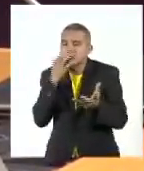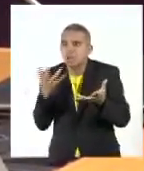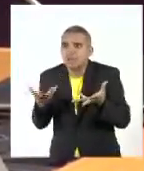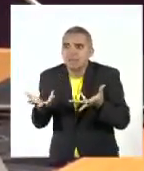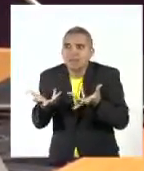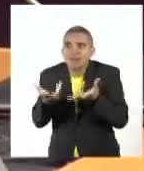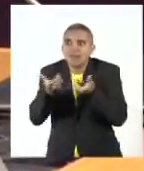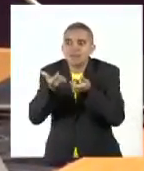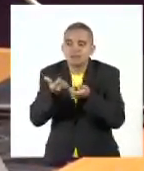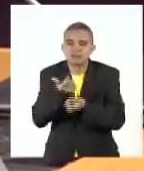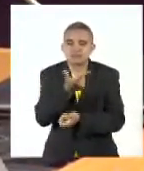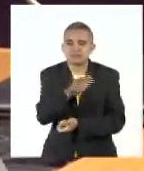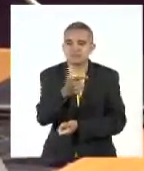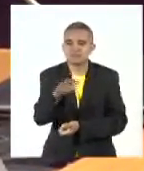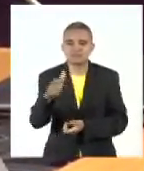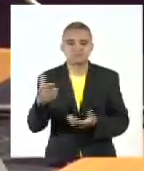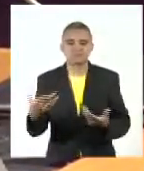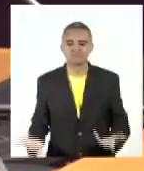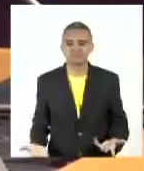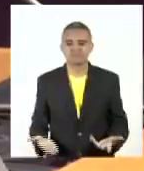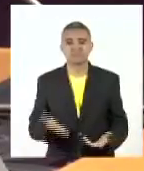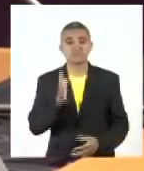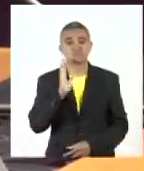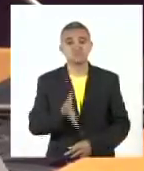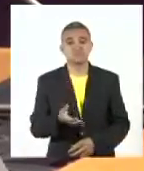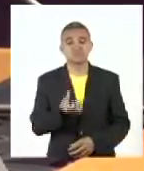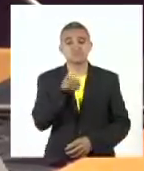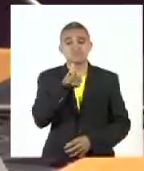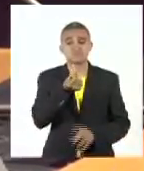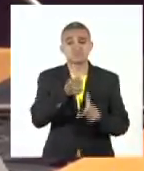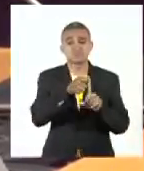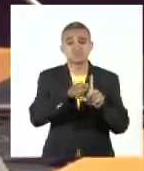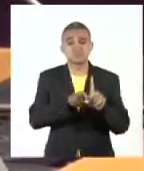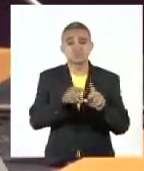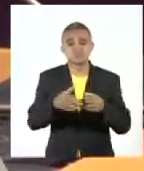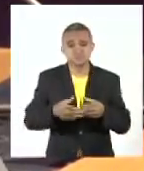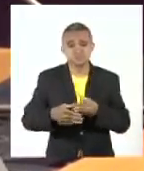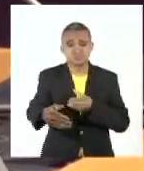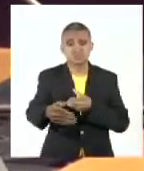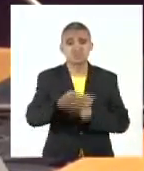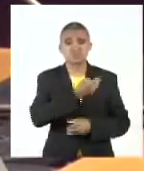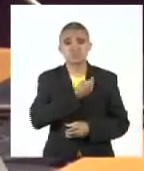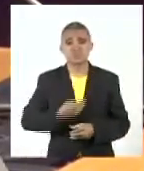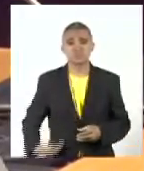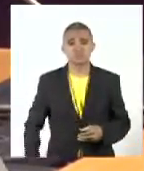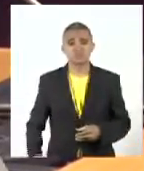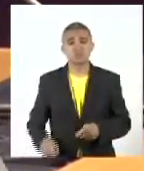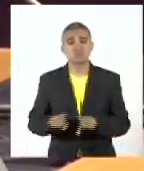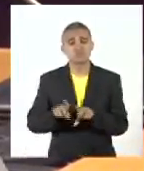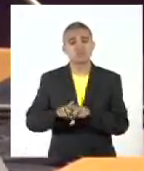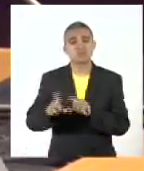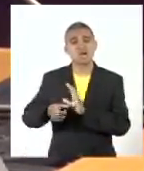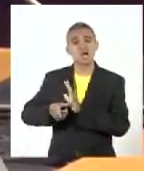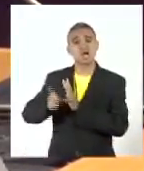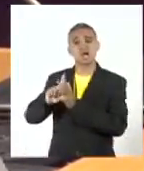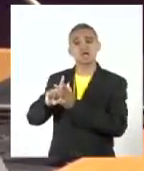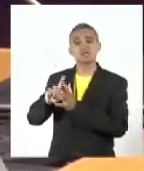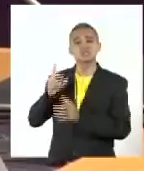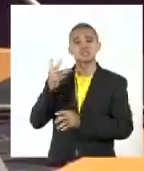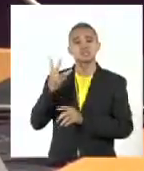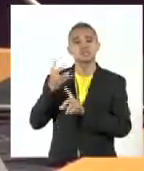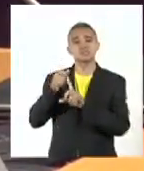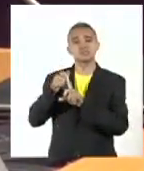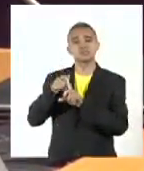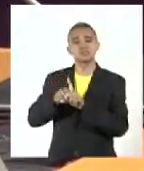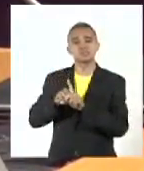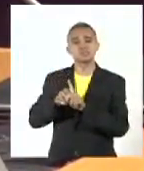estava comentando isso, nós já estamos em 6 meses de governo, e antes desses 6 meses tiveram mais 3 meses de pré-governo, depois da